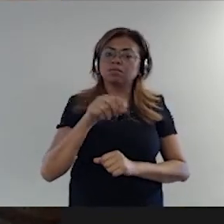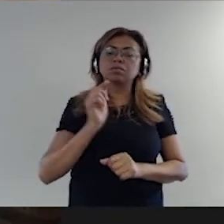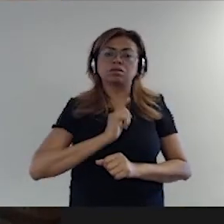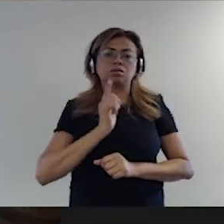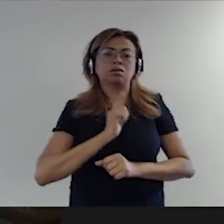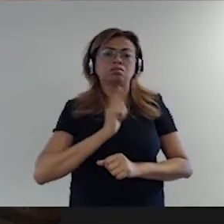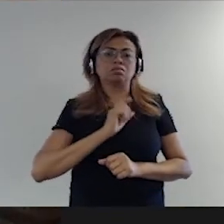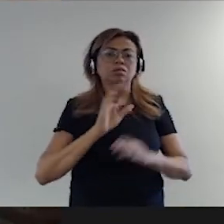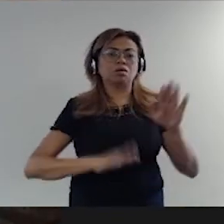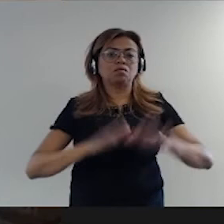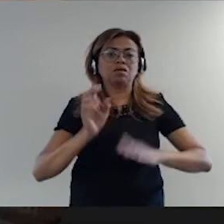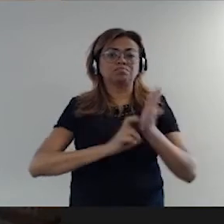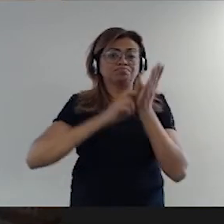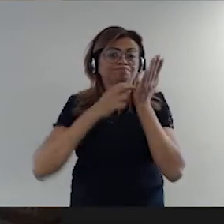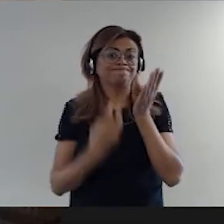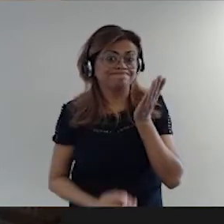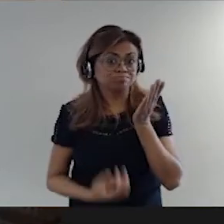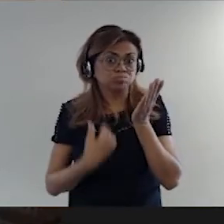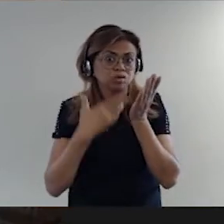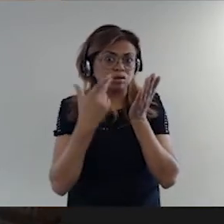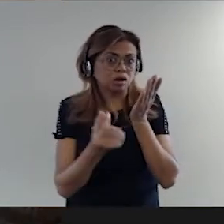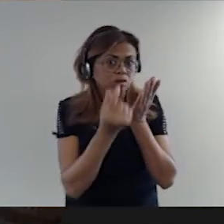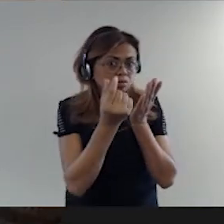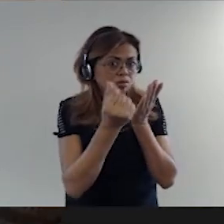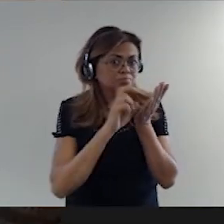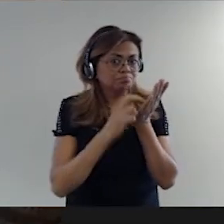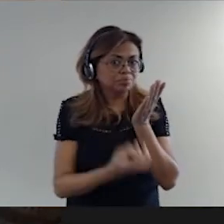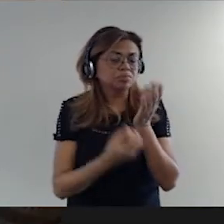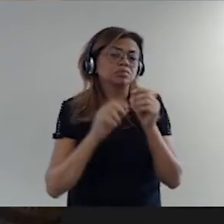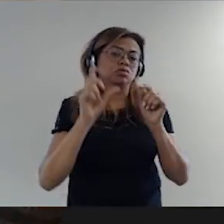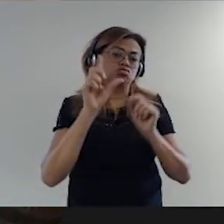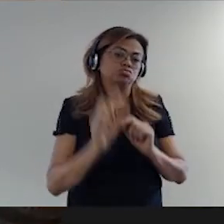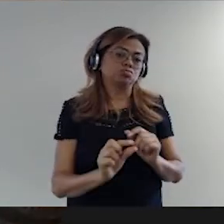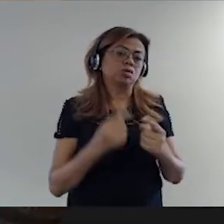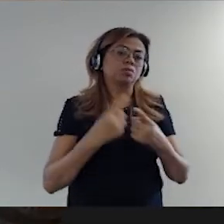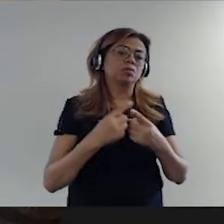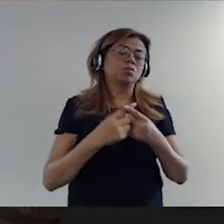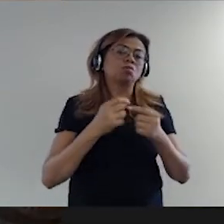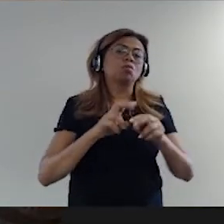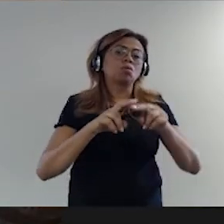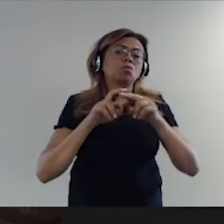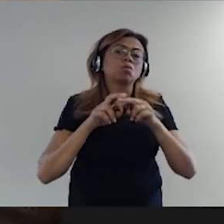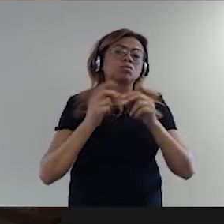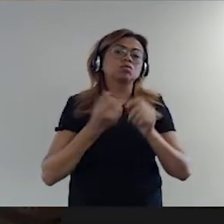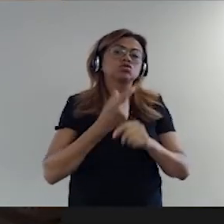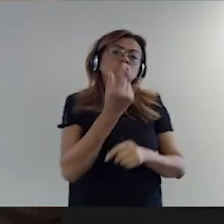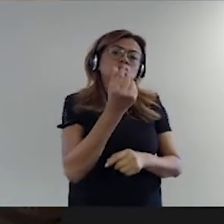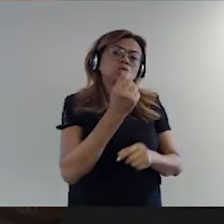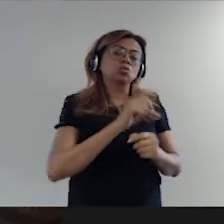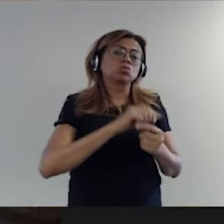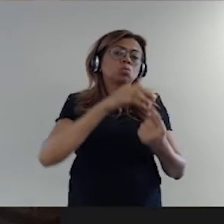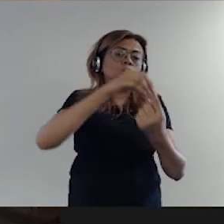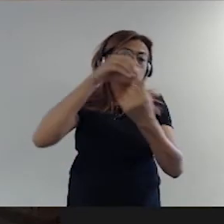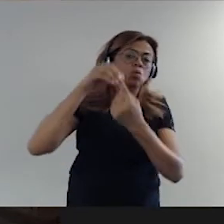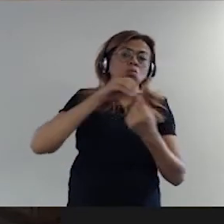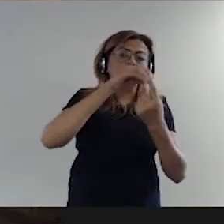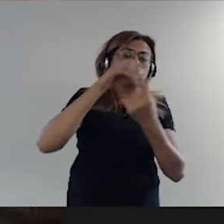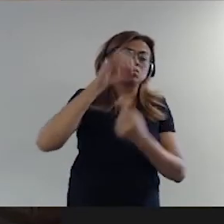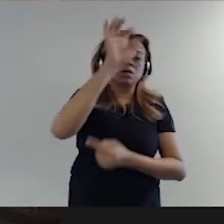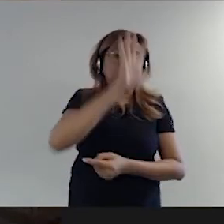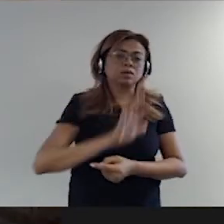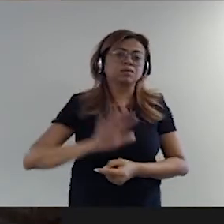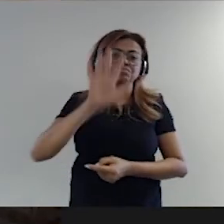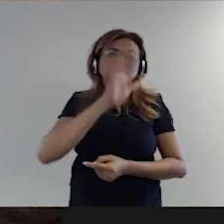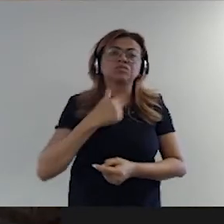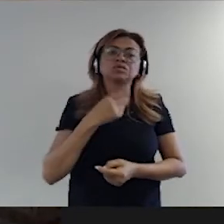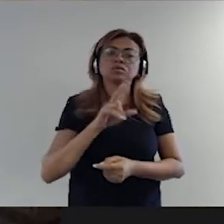uma queda drástica do contencioso tributário por conta de um tributo de característica nacional e com alíquota única, o que obviamente